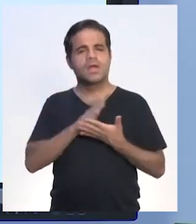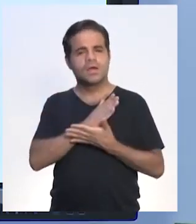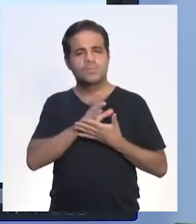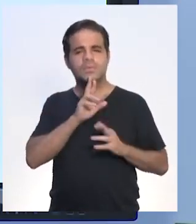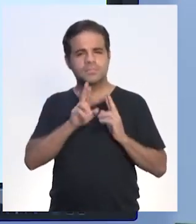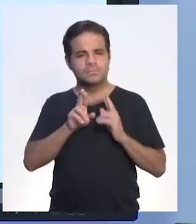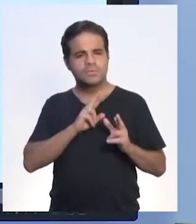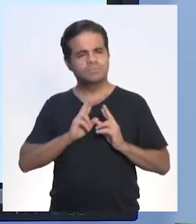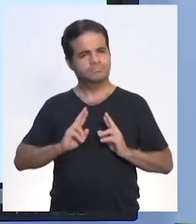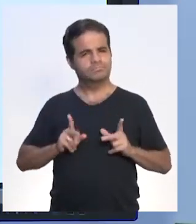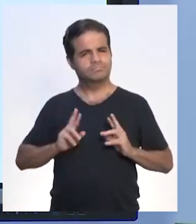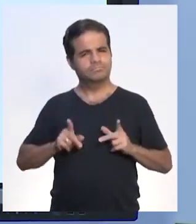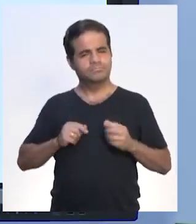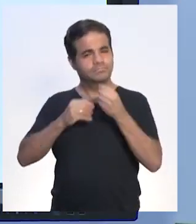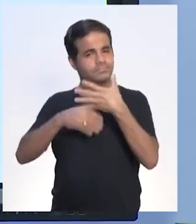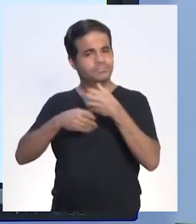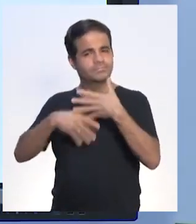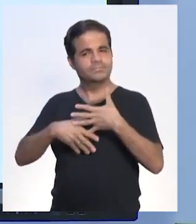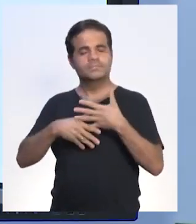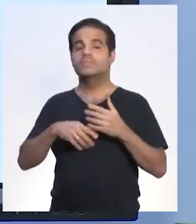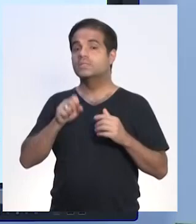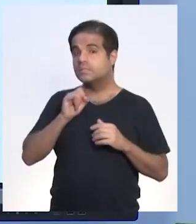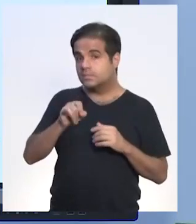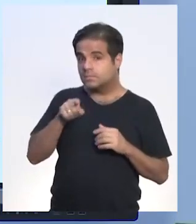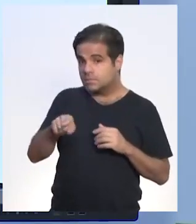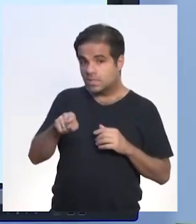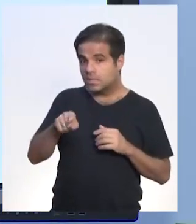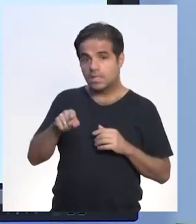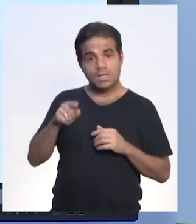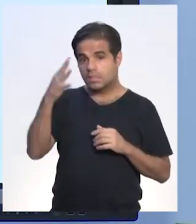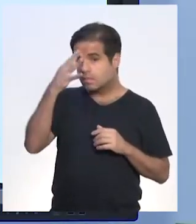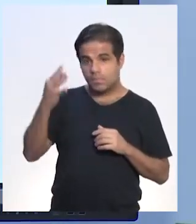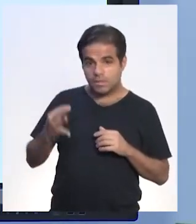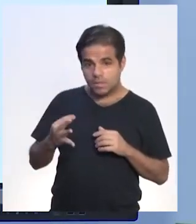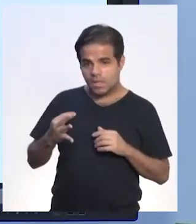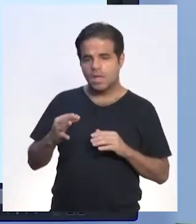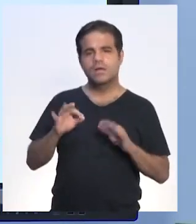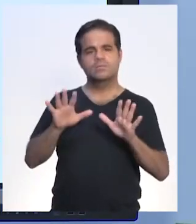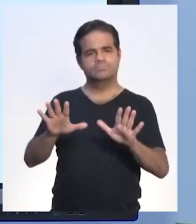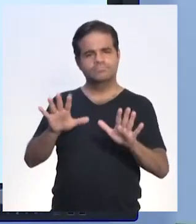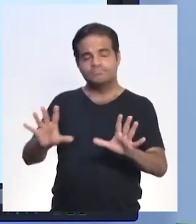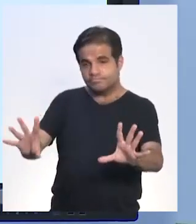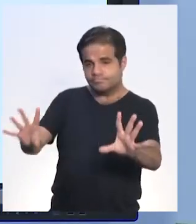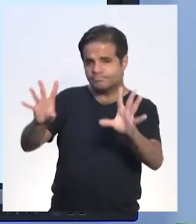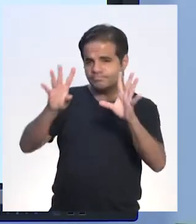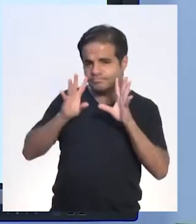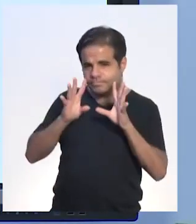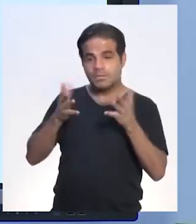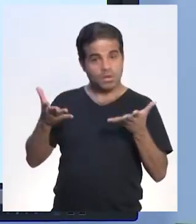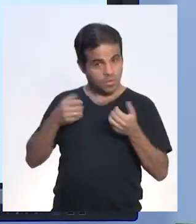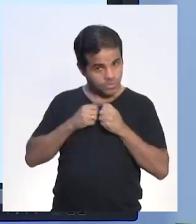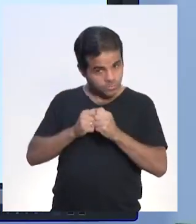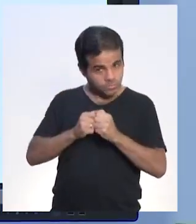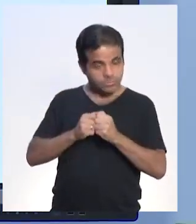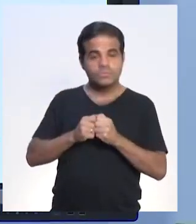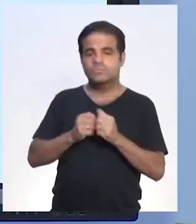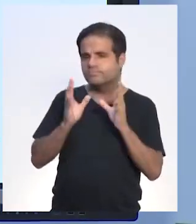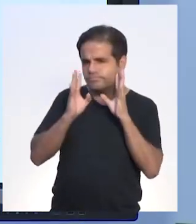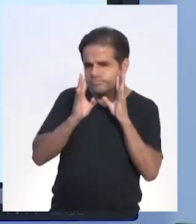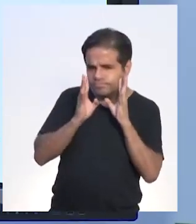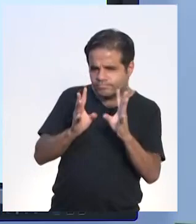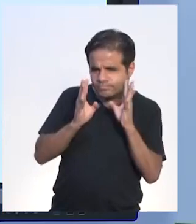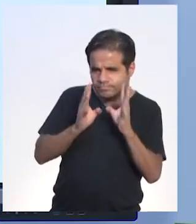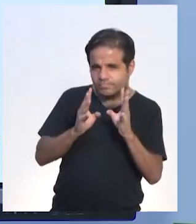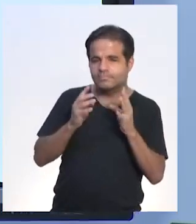umas respostas meio diferentes lá no chat. Se você ainda não entendeu, Preste atenção aqui comigo.